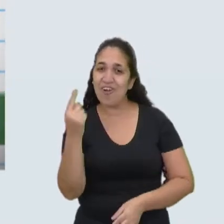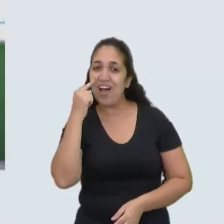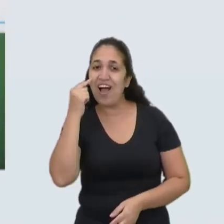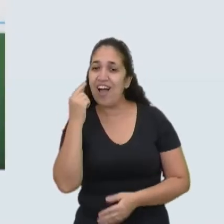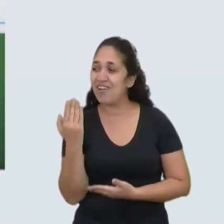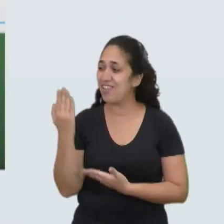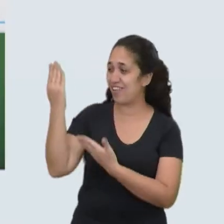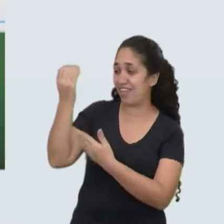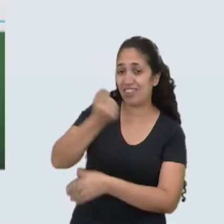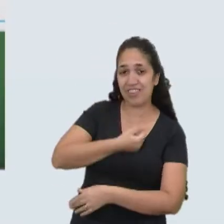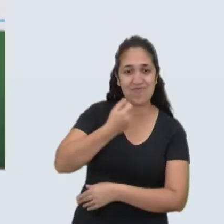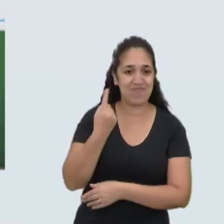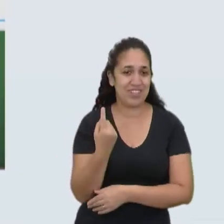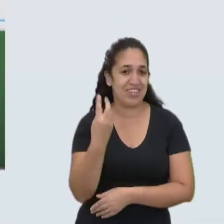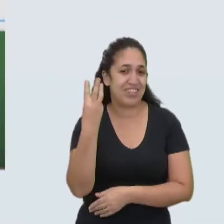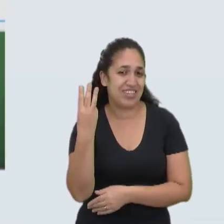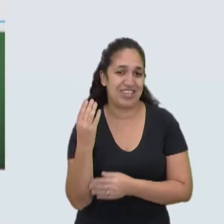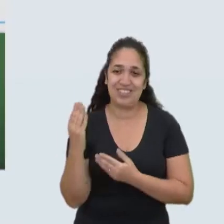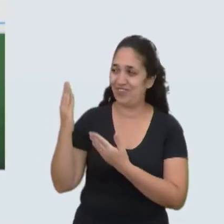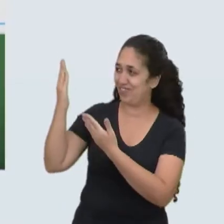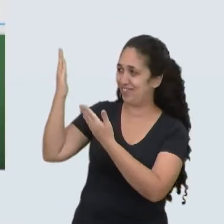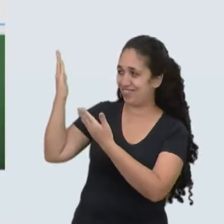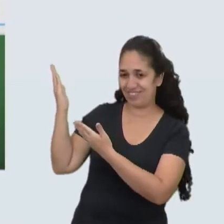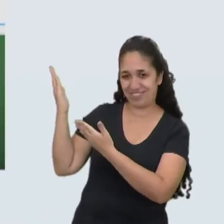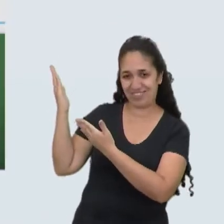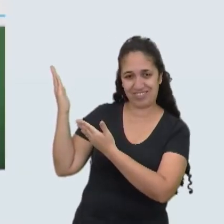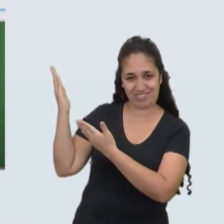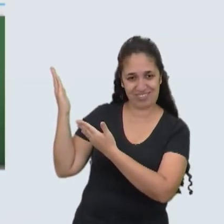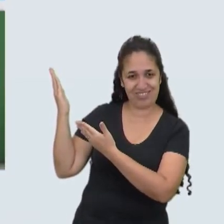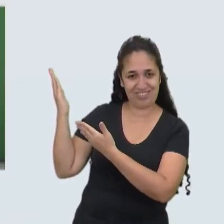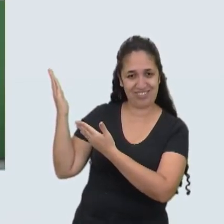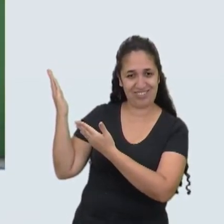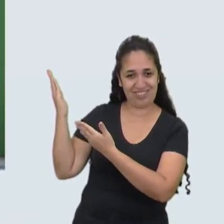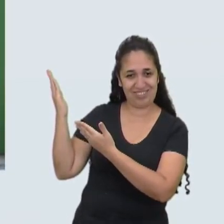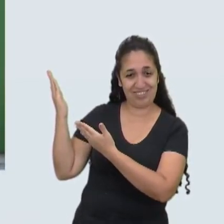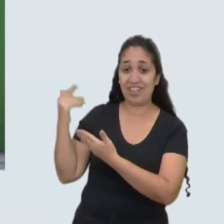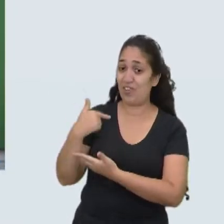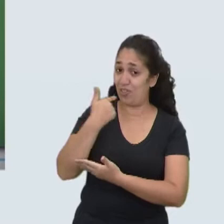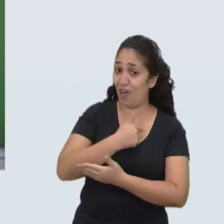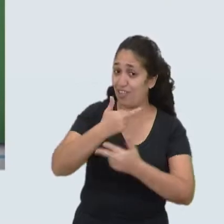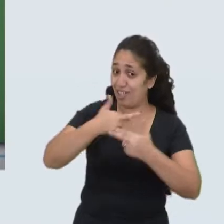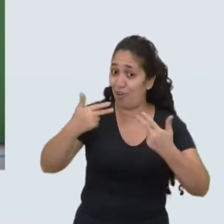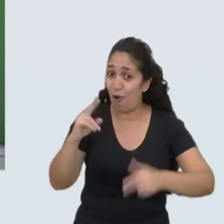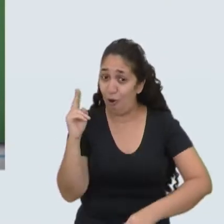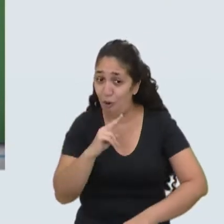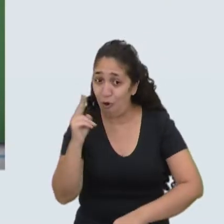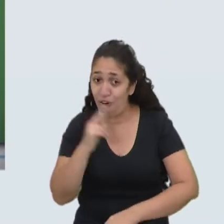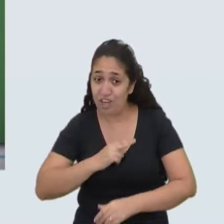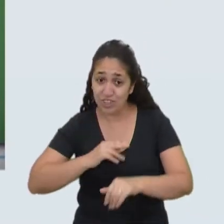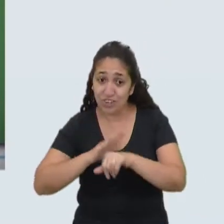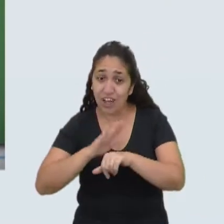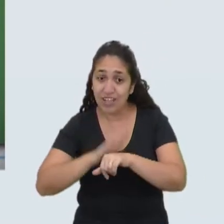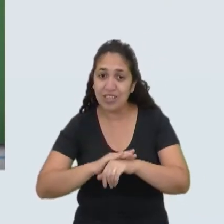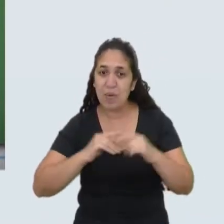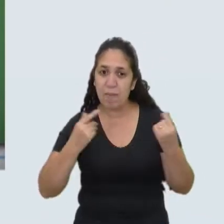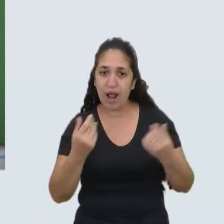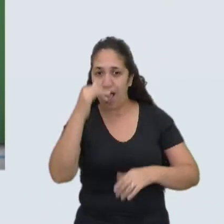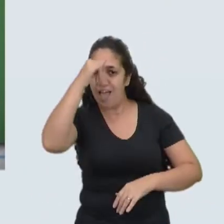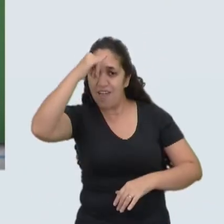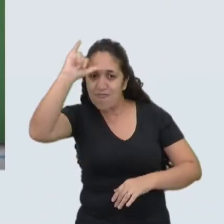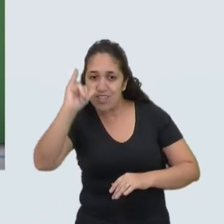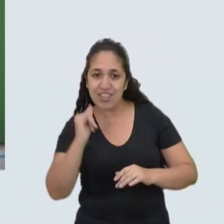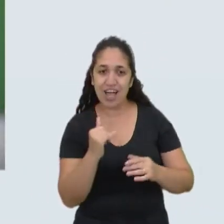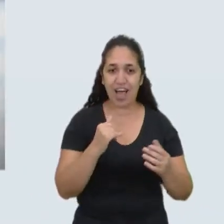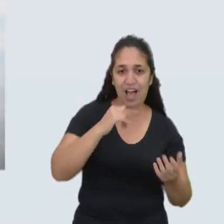Objetivo 13, Ação contra a Mudança Global do Clima. Devemos tomar medidas urgentes para combater a mudança do clima e seus